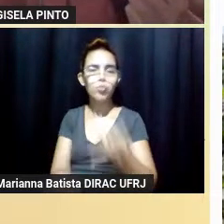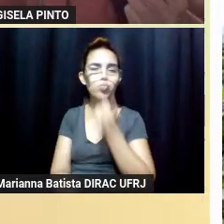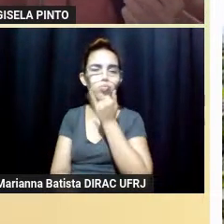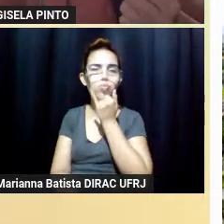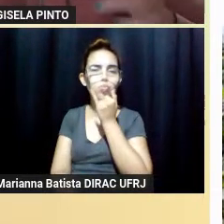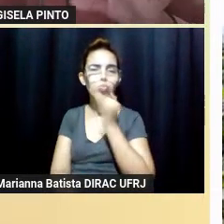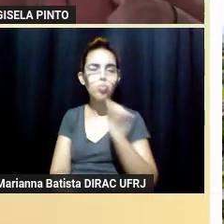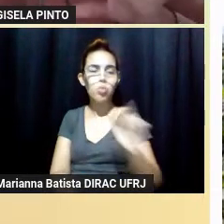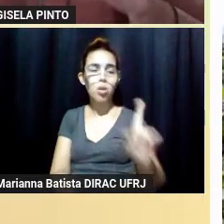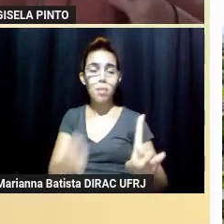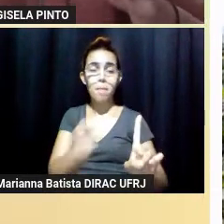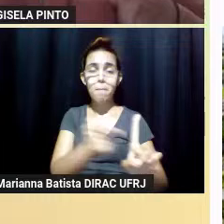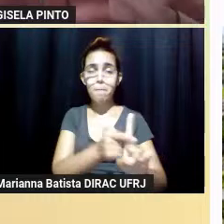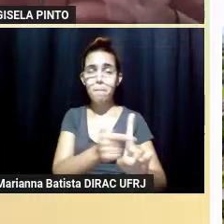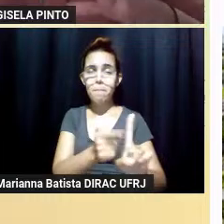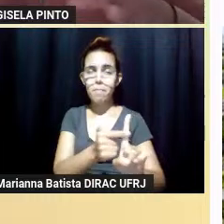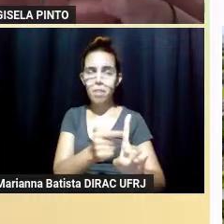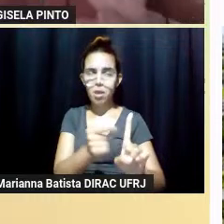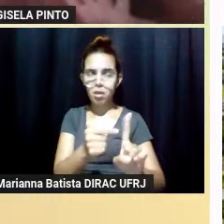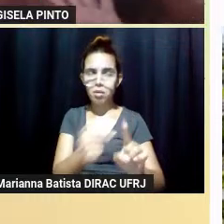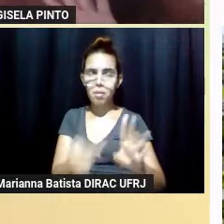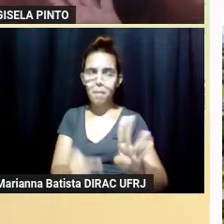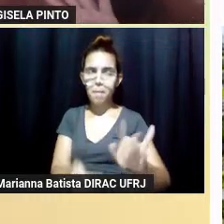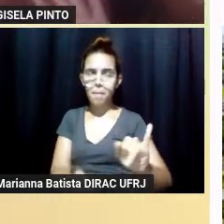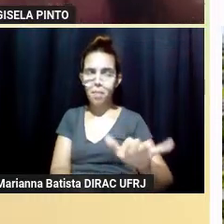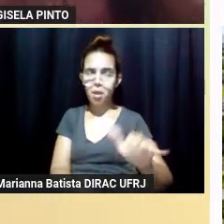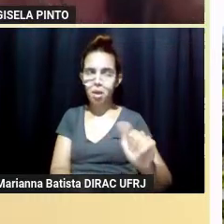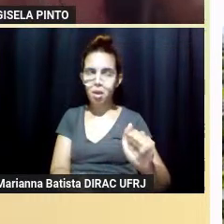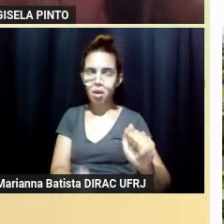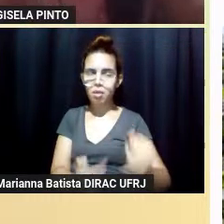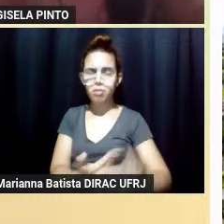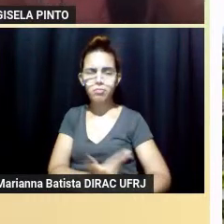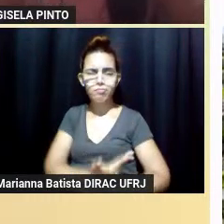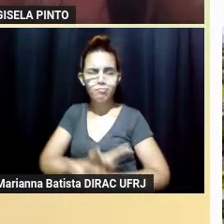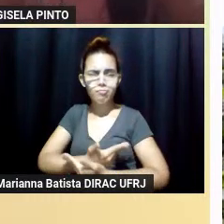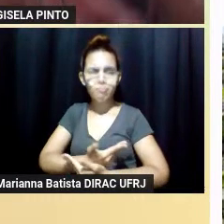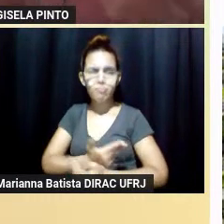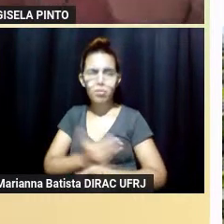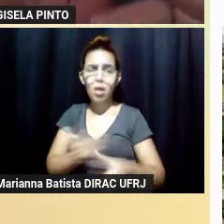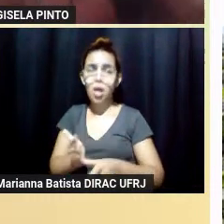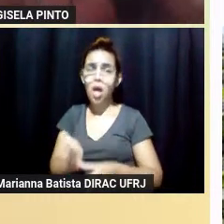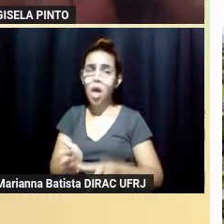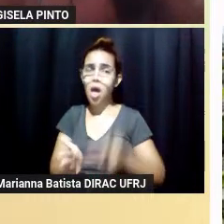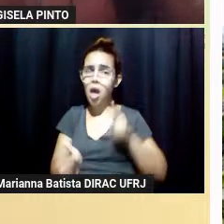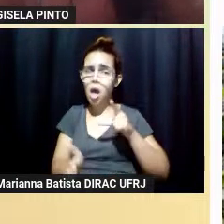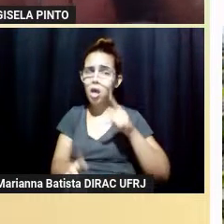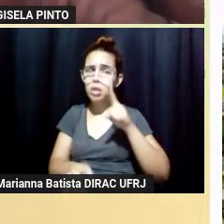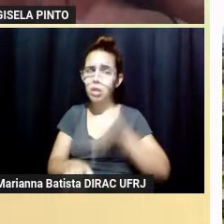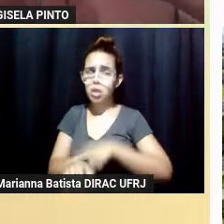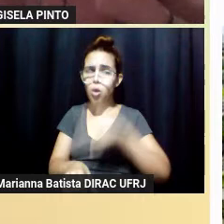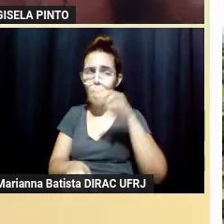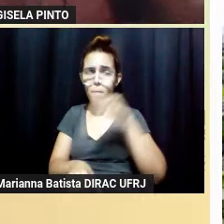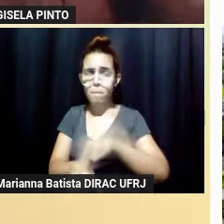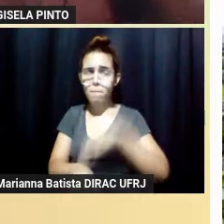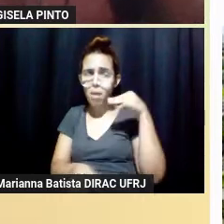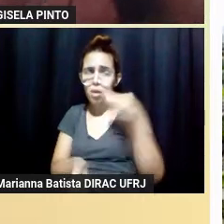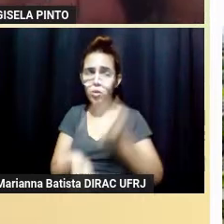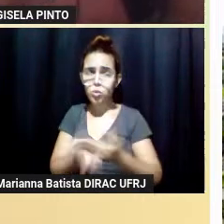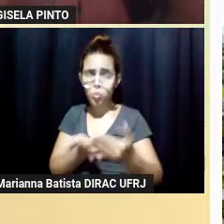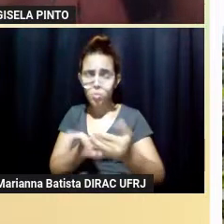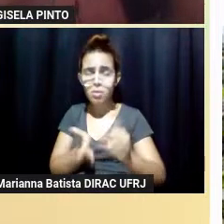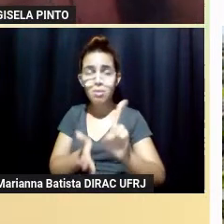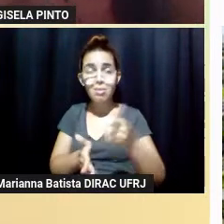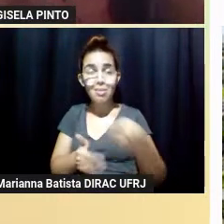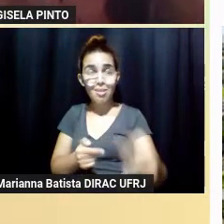a Bia estava com um ano e meio, um ano e três meses, por aí. E quando eu terminei o mestrado, eu estava grávida da minha filha